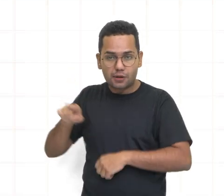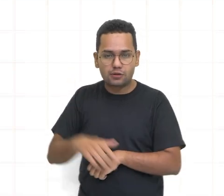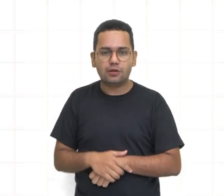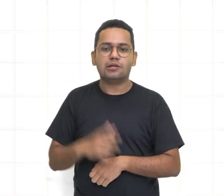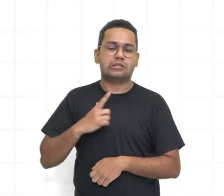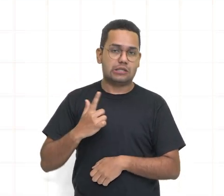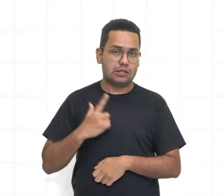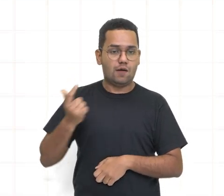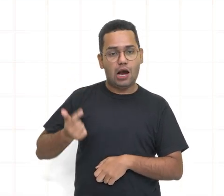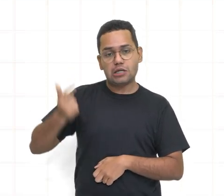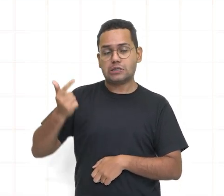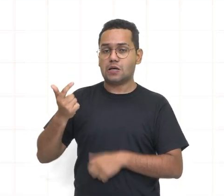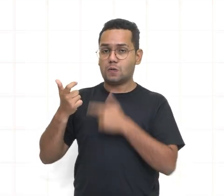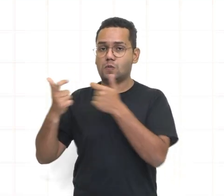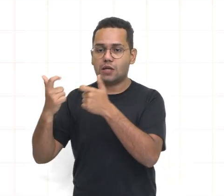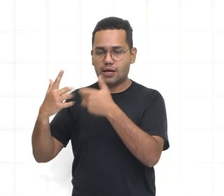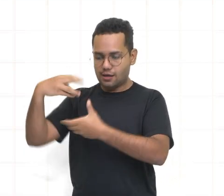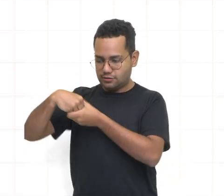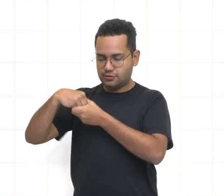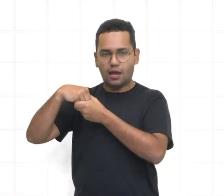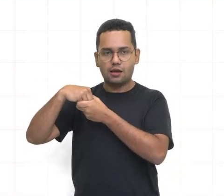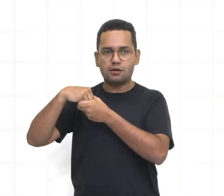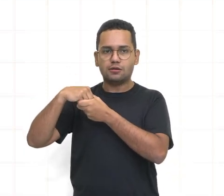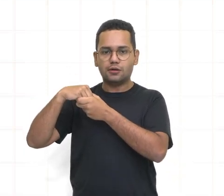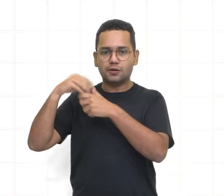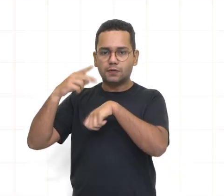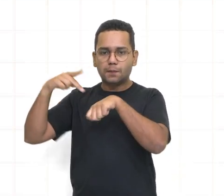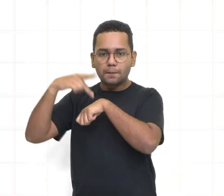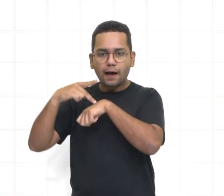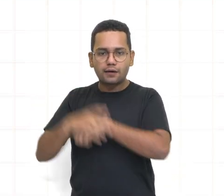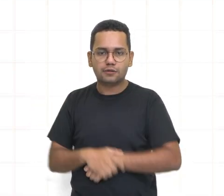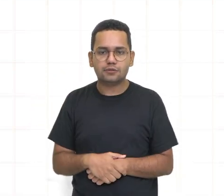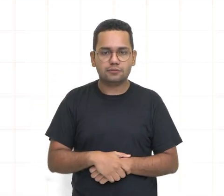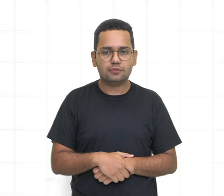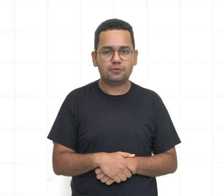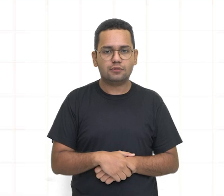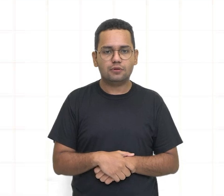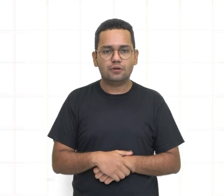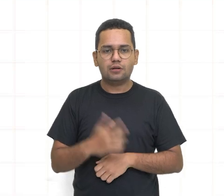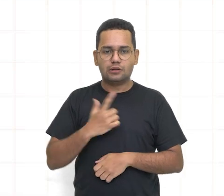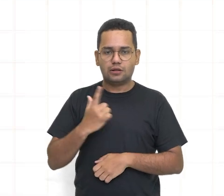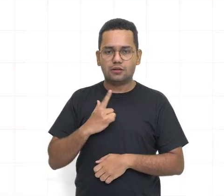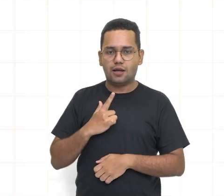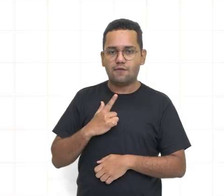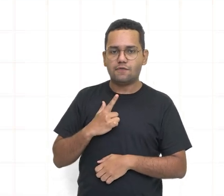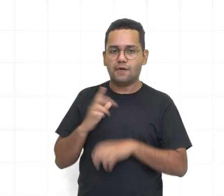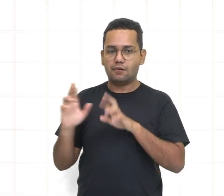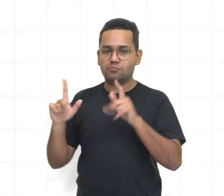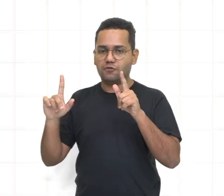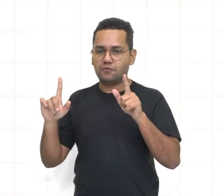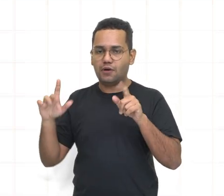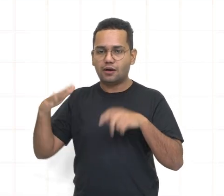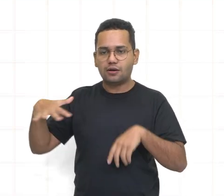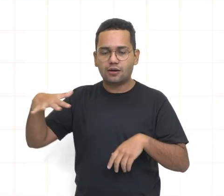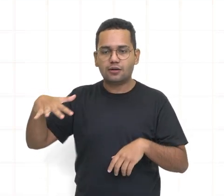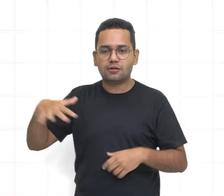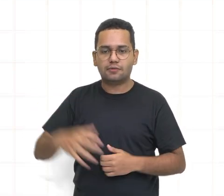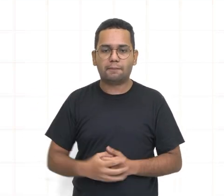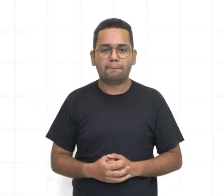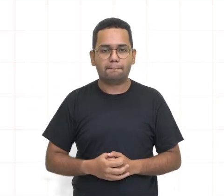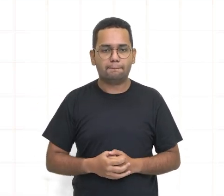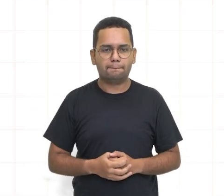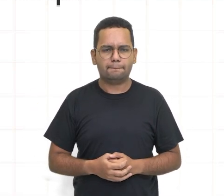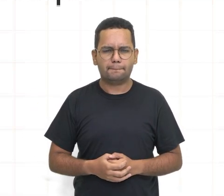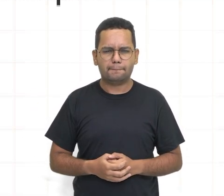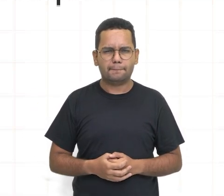Guerra Civil Russa, colocando em lados opostos tanto comunistas e nacionalistas. Vamos adiante